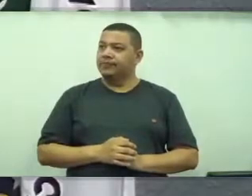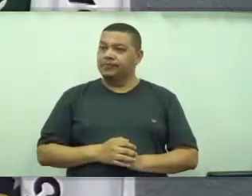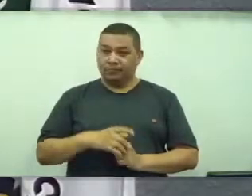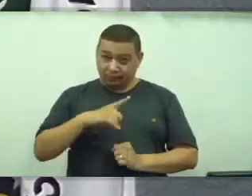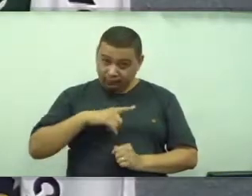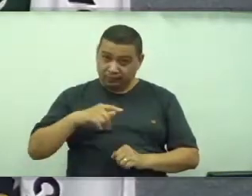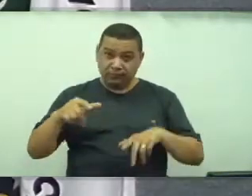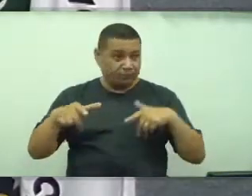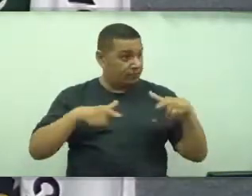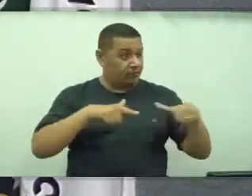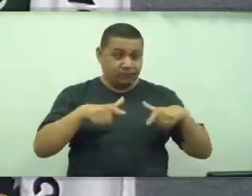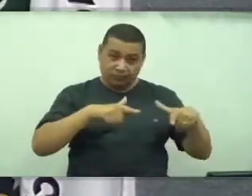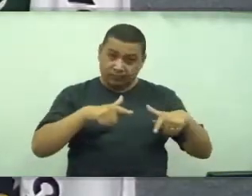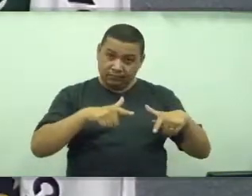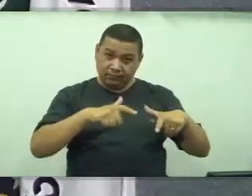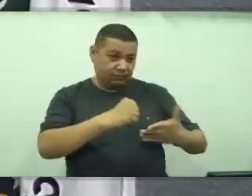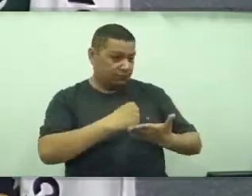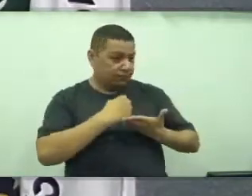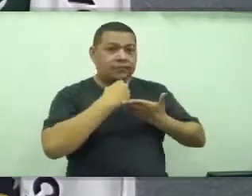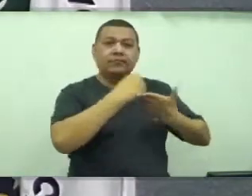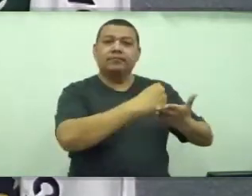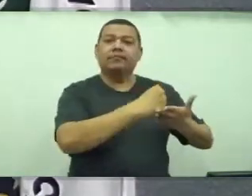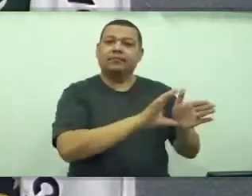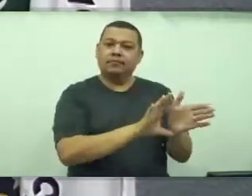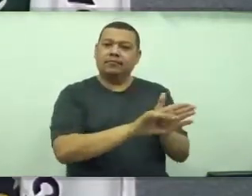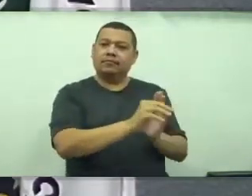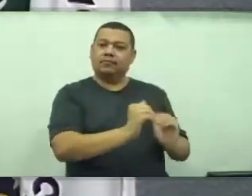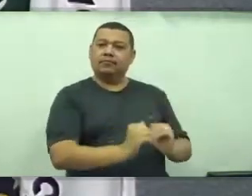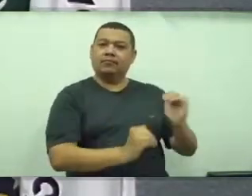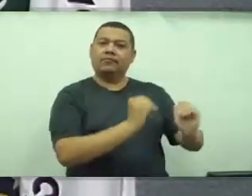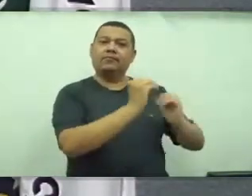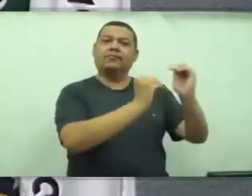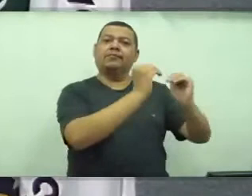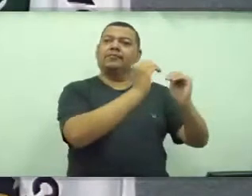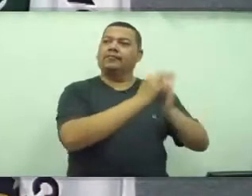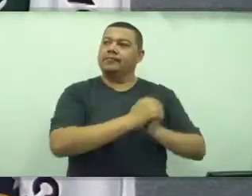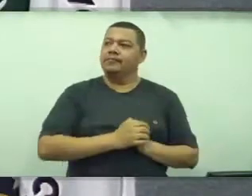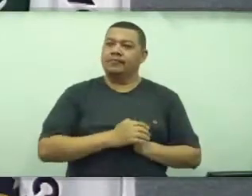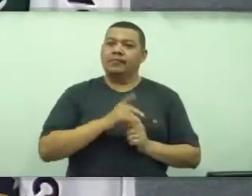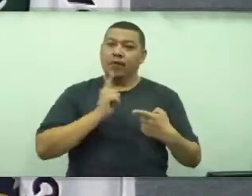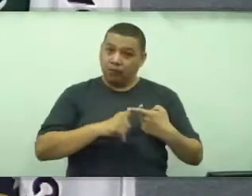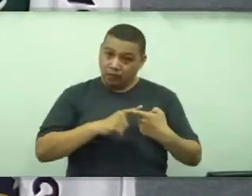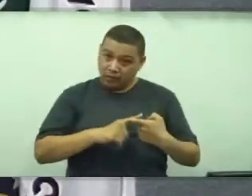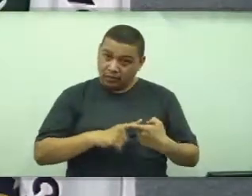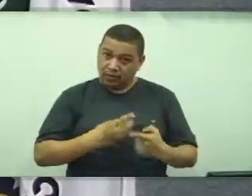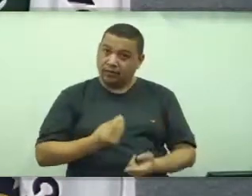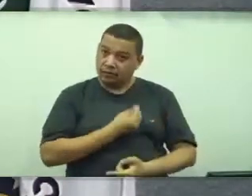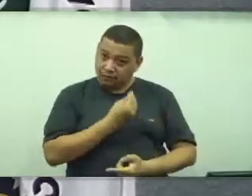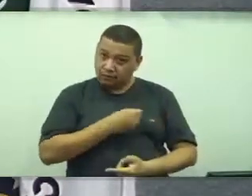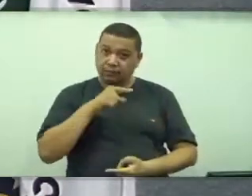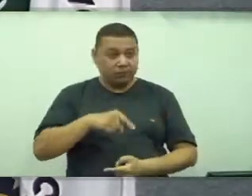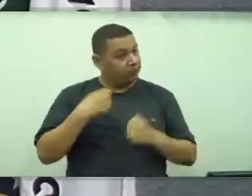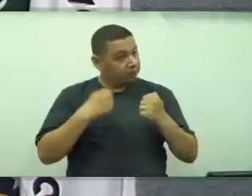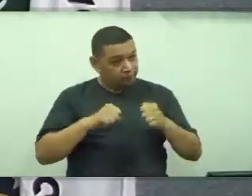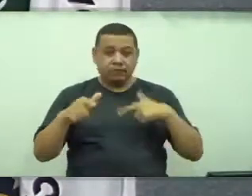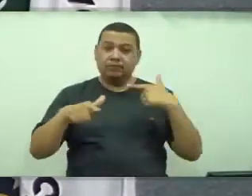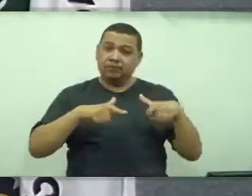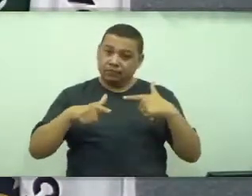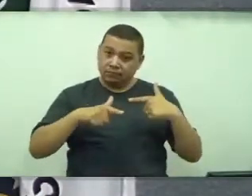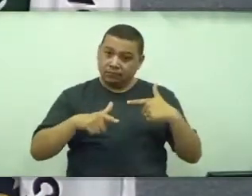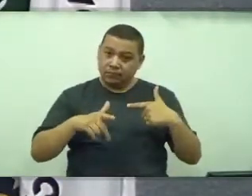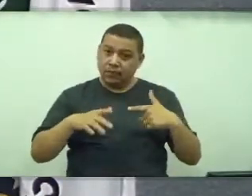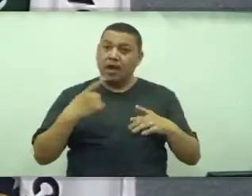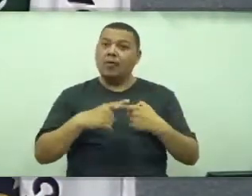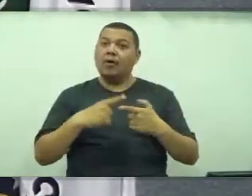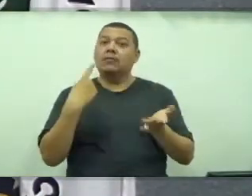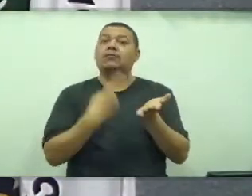que trabalhar em benefício do nosso município de Cacoal. Residimos aqui, moramos aqui, temos que trabalhar. O compromisso que fizemos